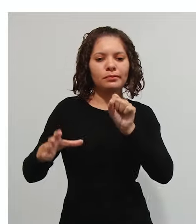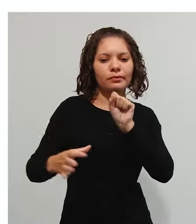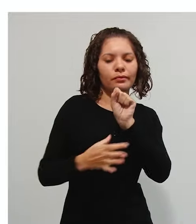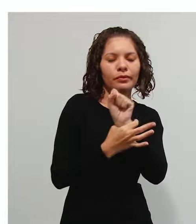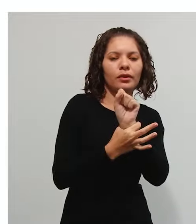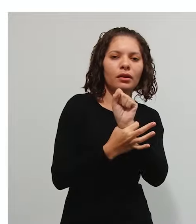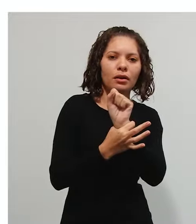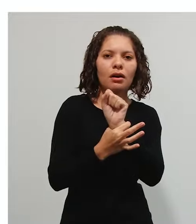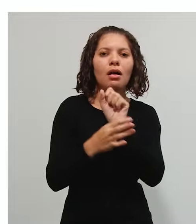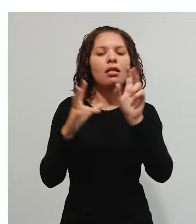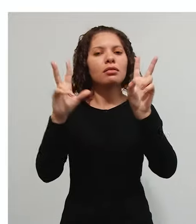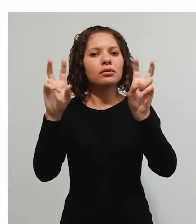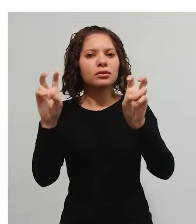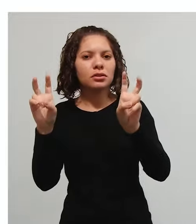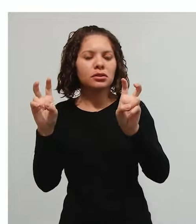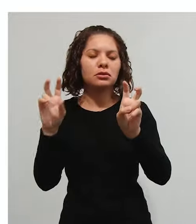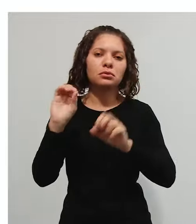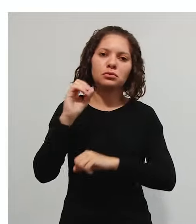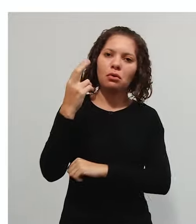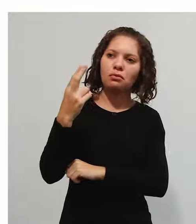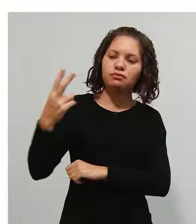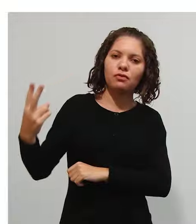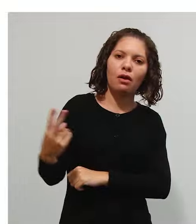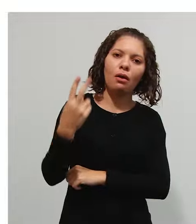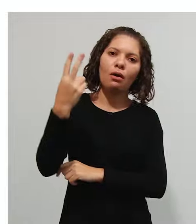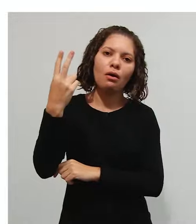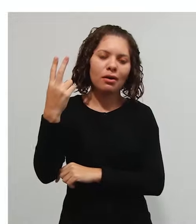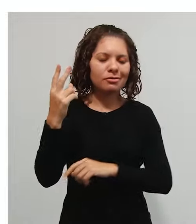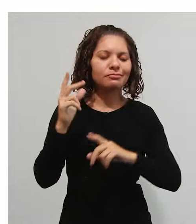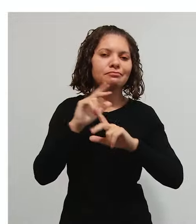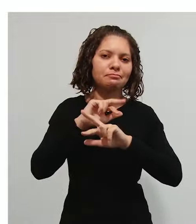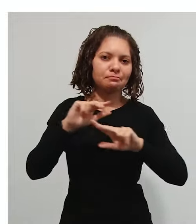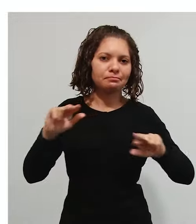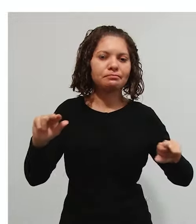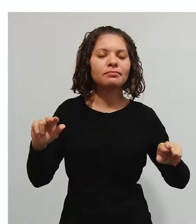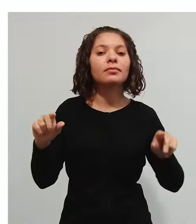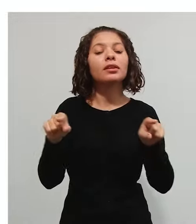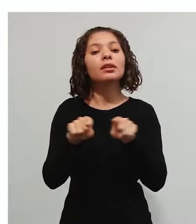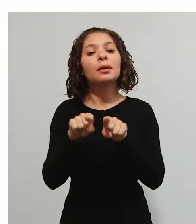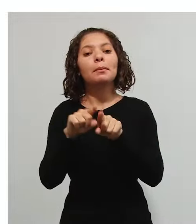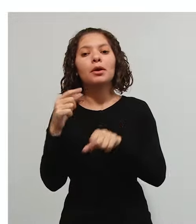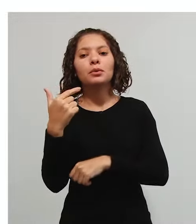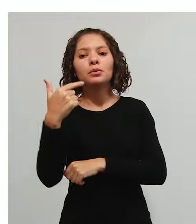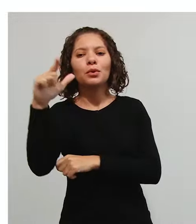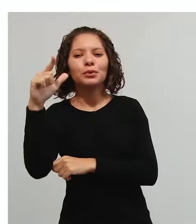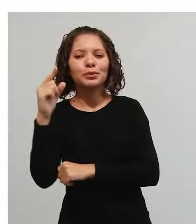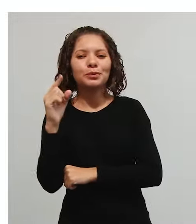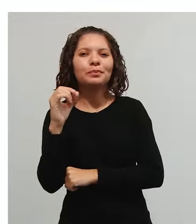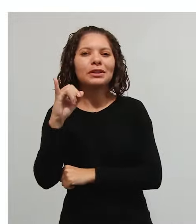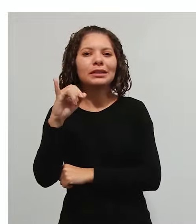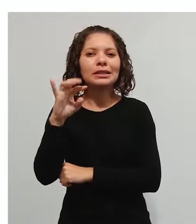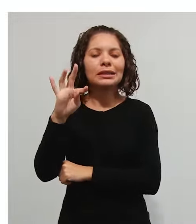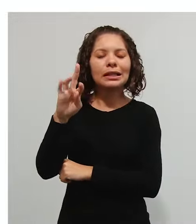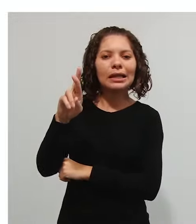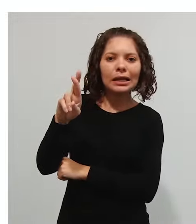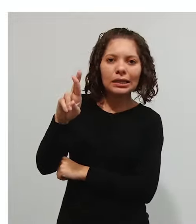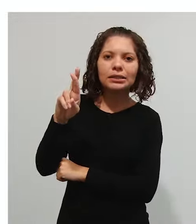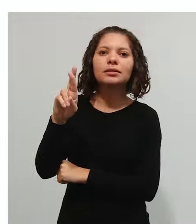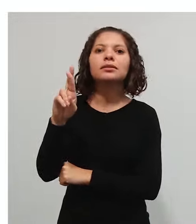títulos ou valores mobiliários o ITR que é o imposto sobre a